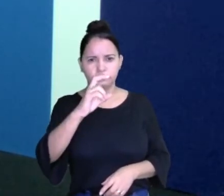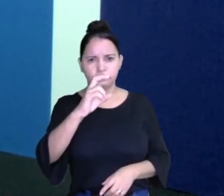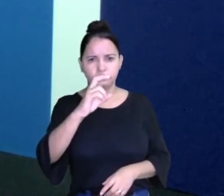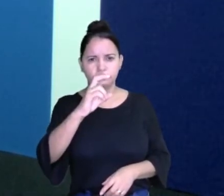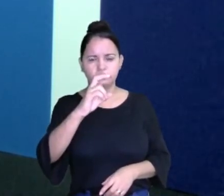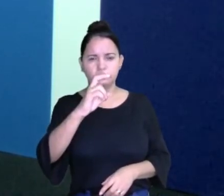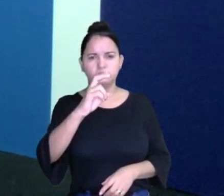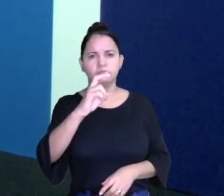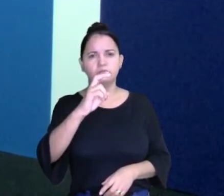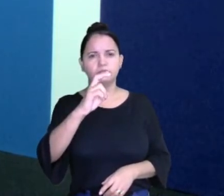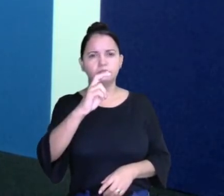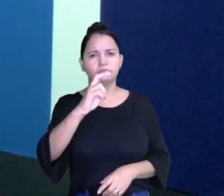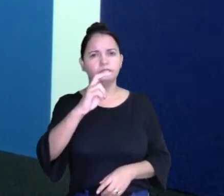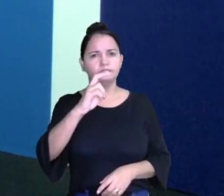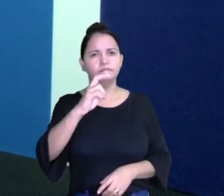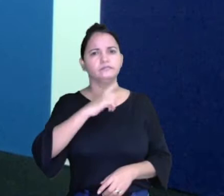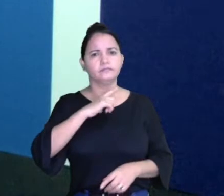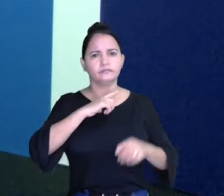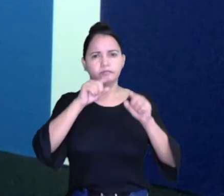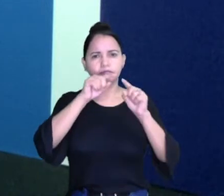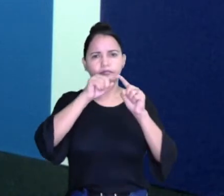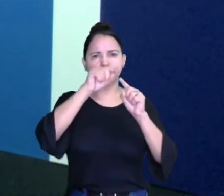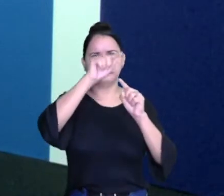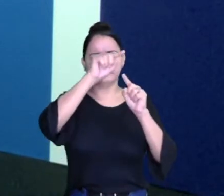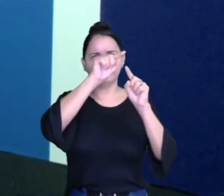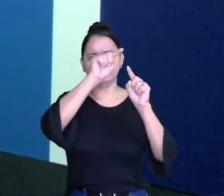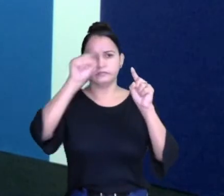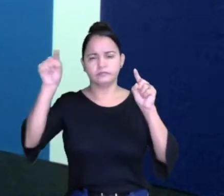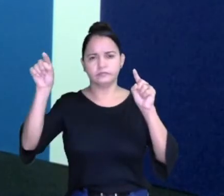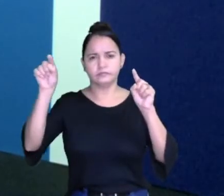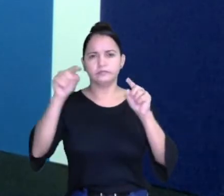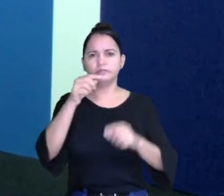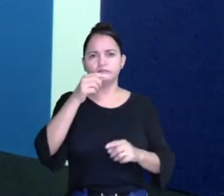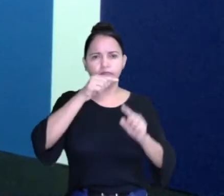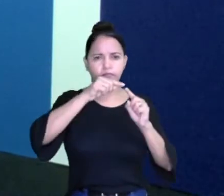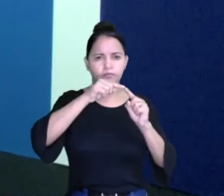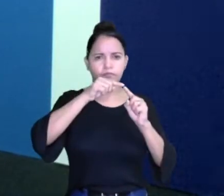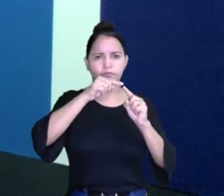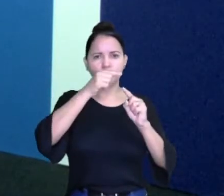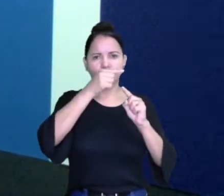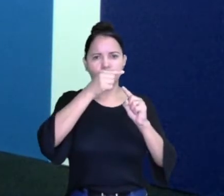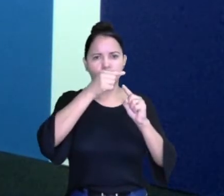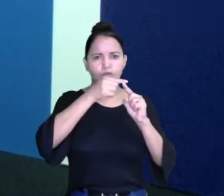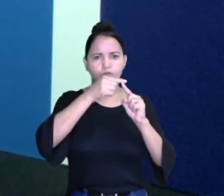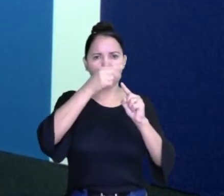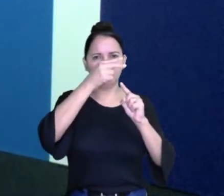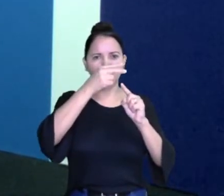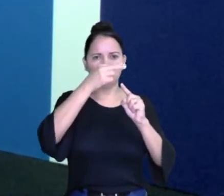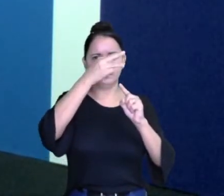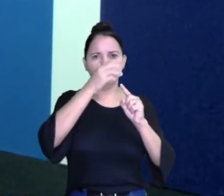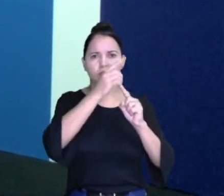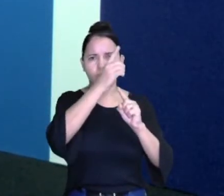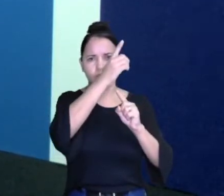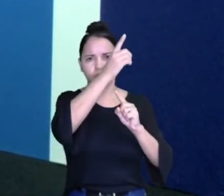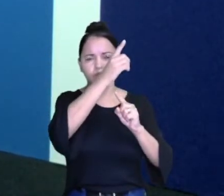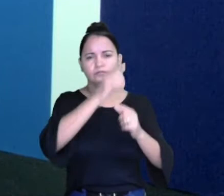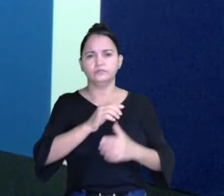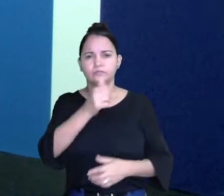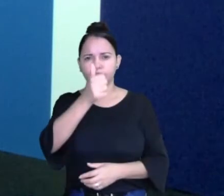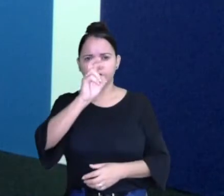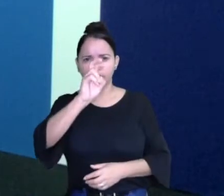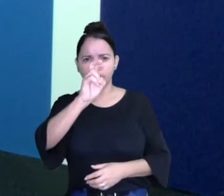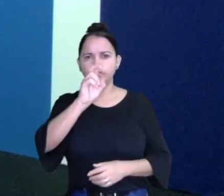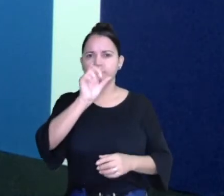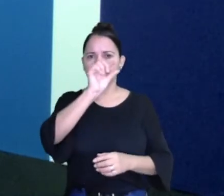aqui no comprimento e 3 na altura. 1, 2, 3. Então, eu sei que eu tenho 15